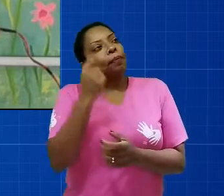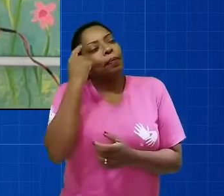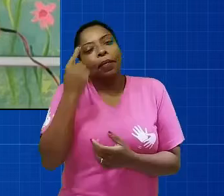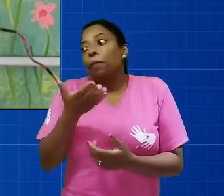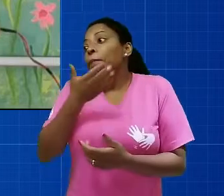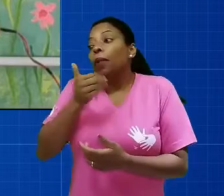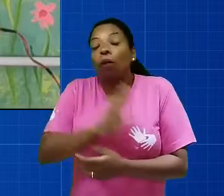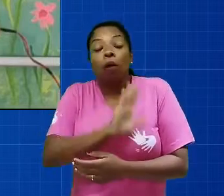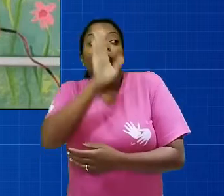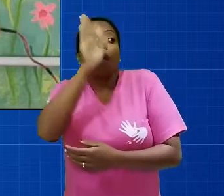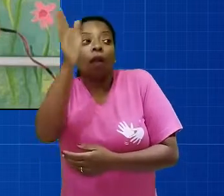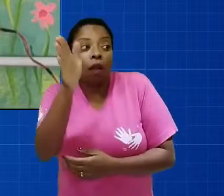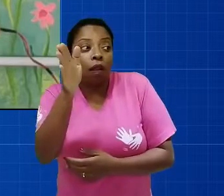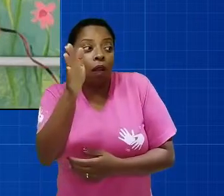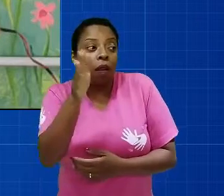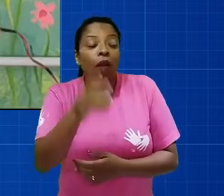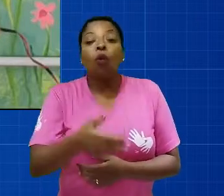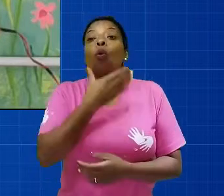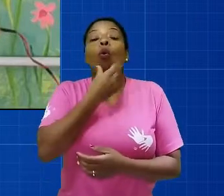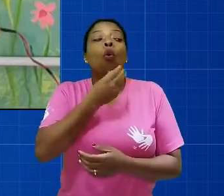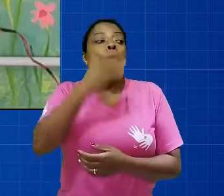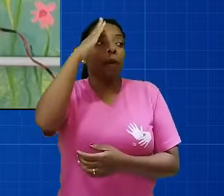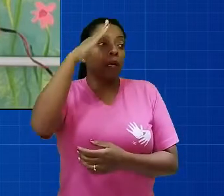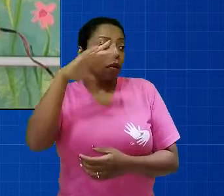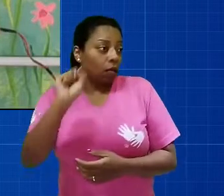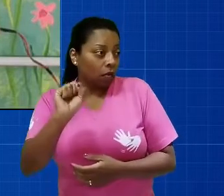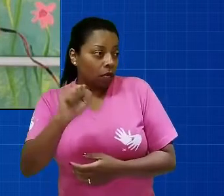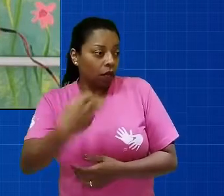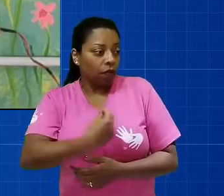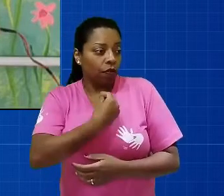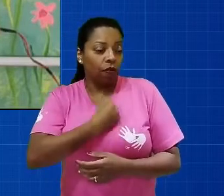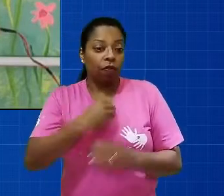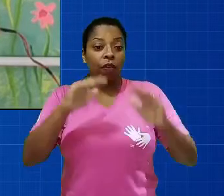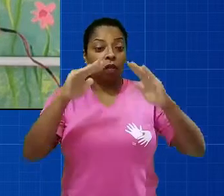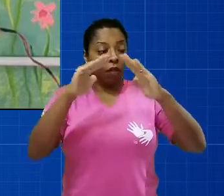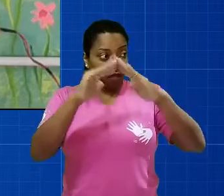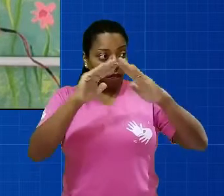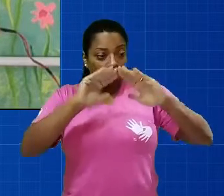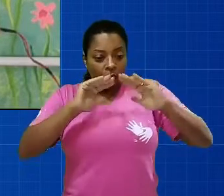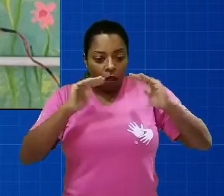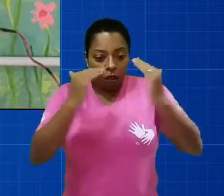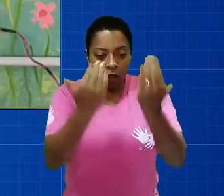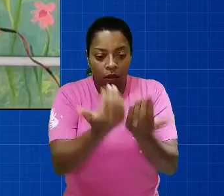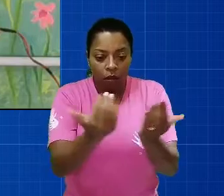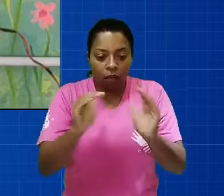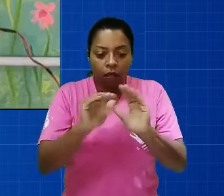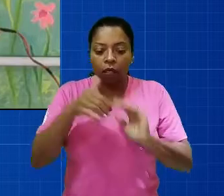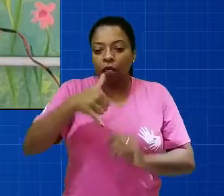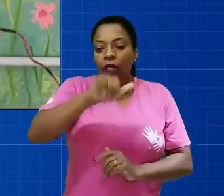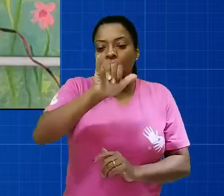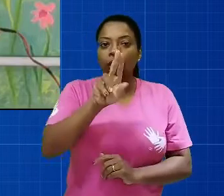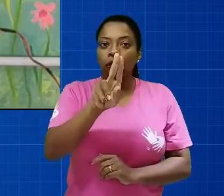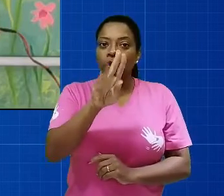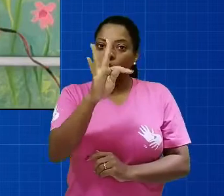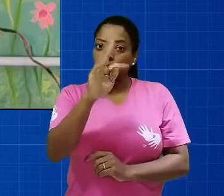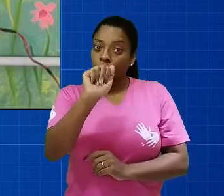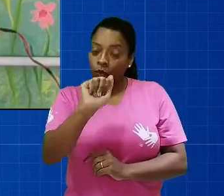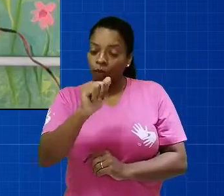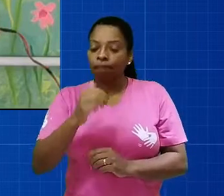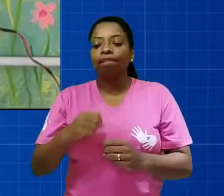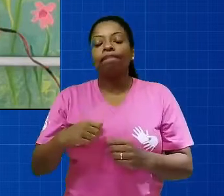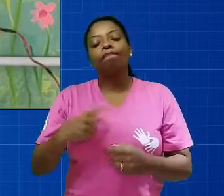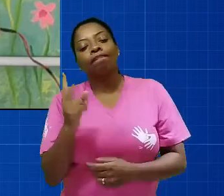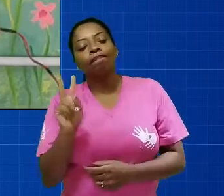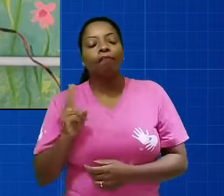yurta, que é uma pequena tenda. E o sábio estava com seus quatro discípulos. Então, chegando lá, ele ouviu